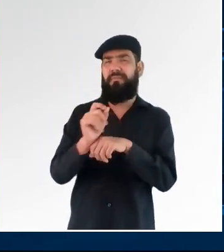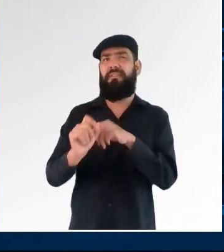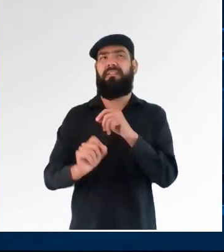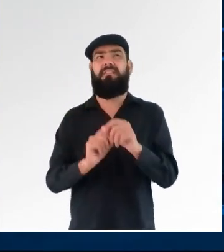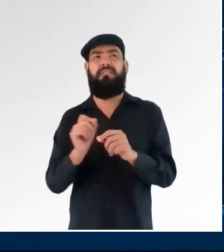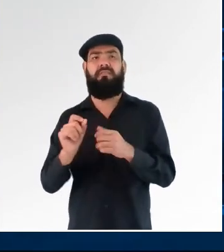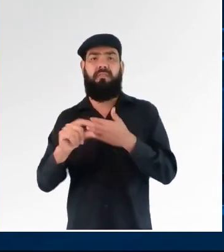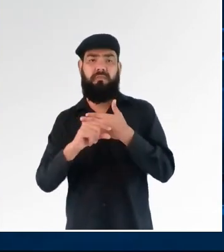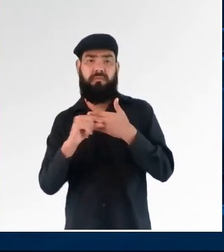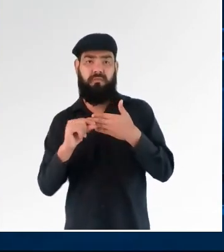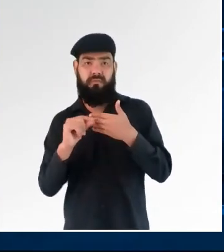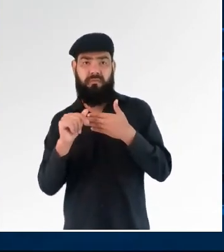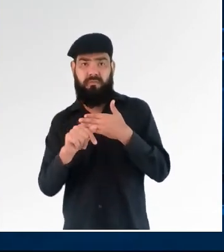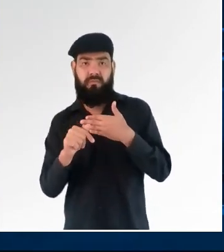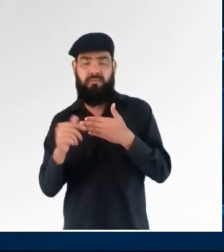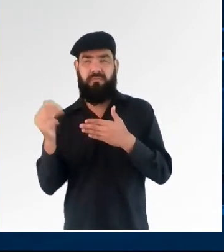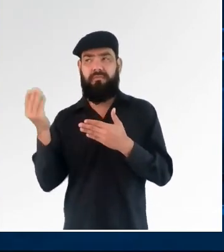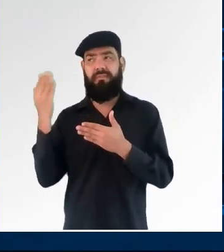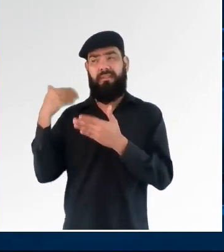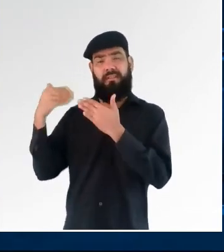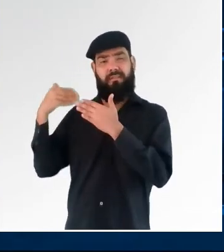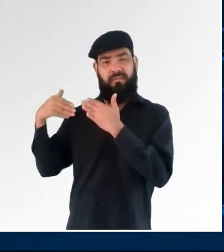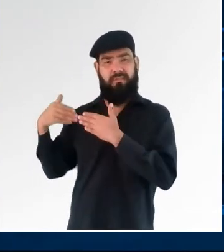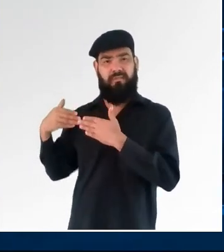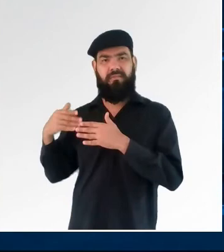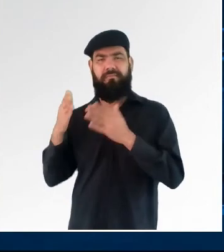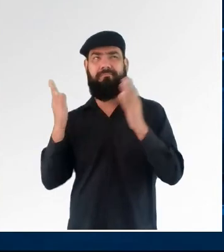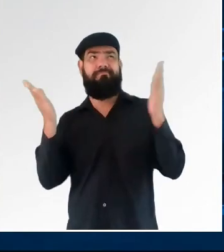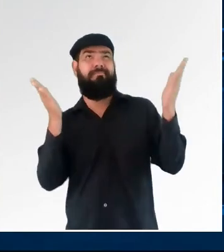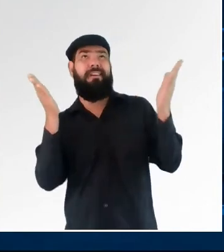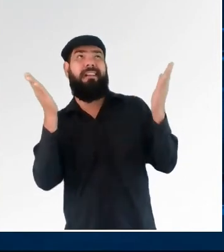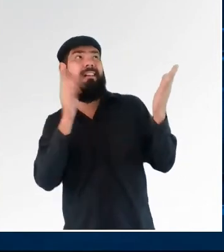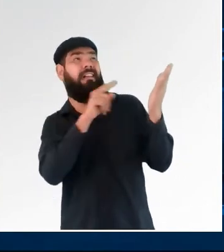filmes anteriores, faz um paralelo, ele vai